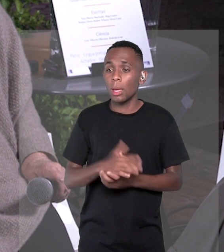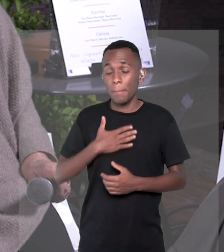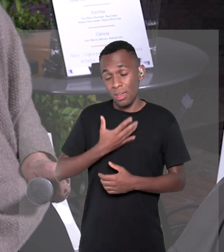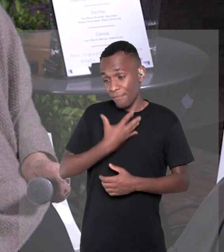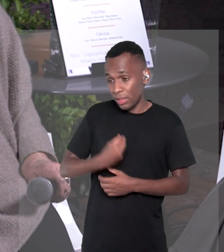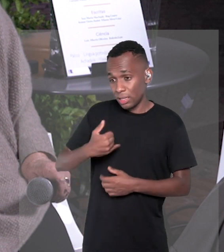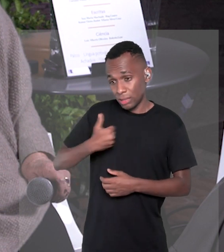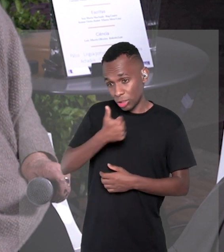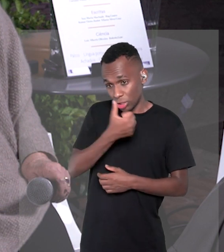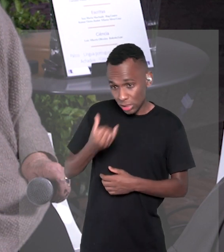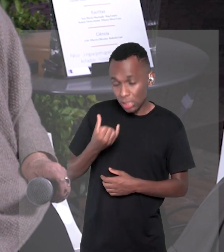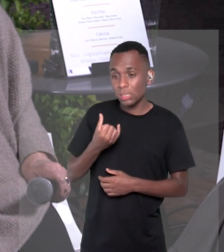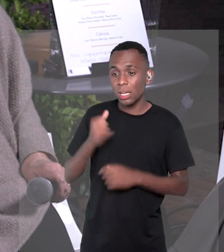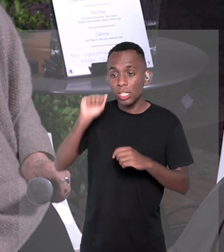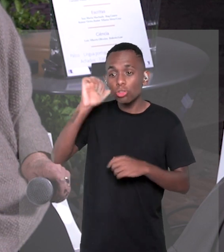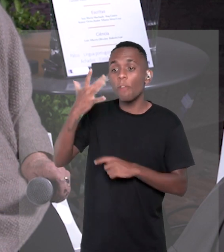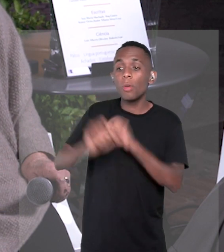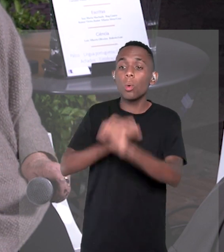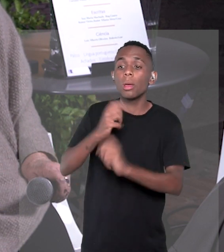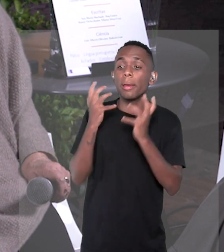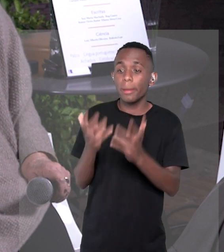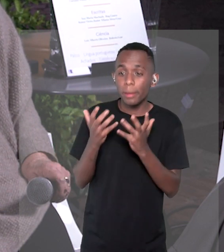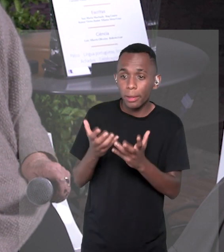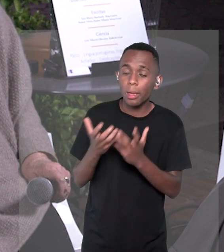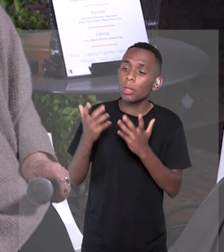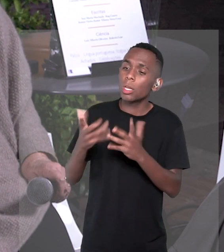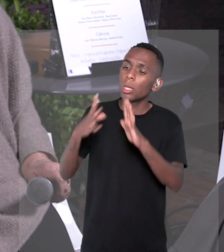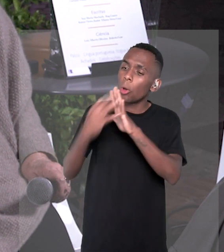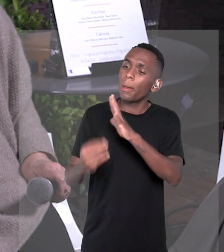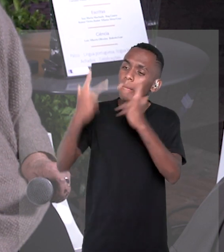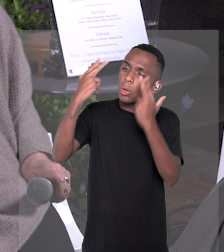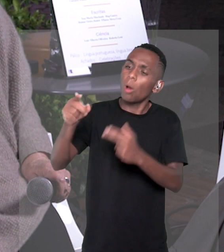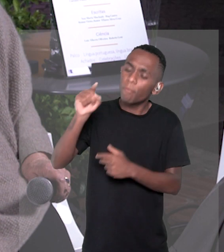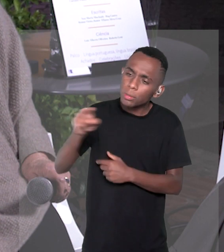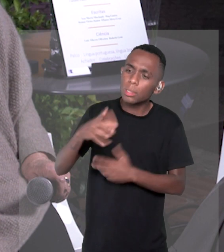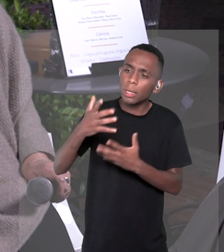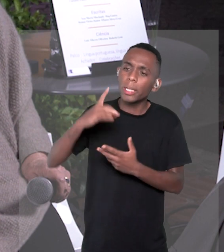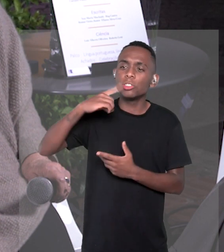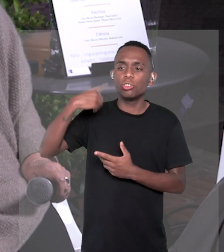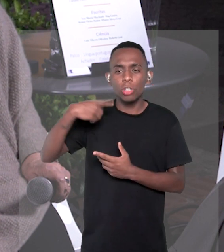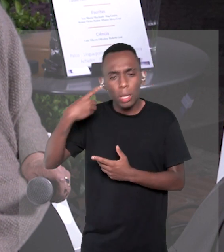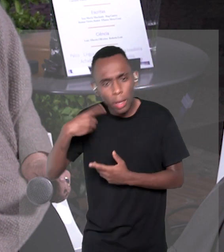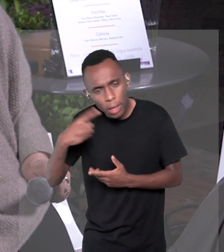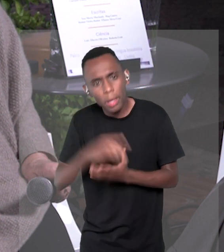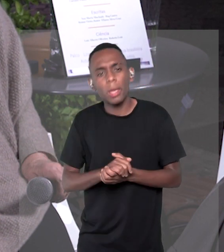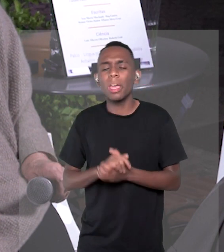onde eu trabalho, no gabinete, até o plenário. E uma senhora que trabalha no tribunal me dizia, olha, a minha